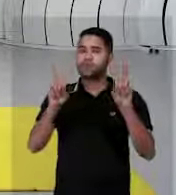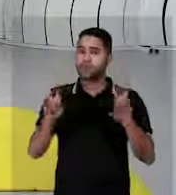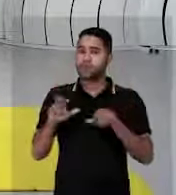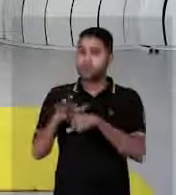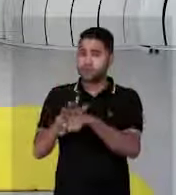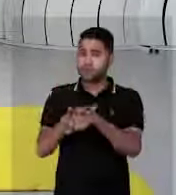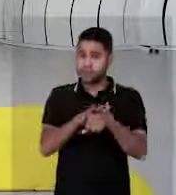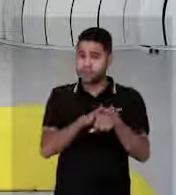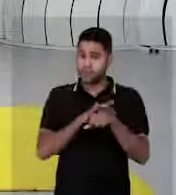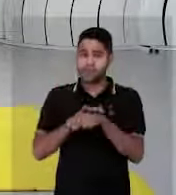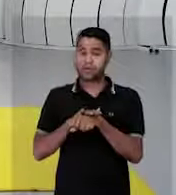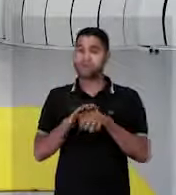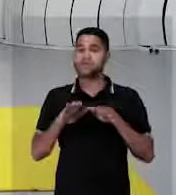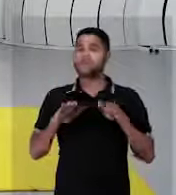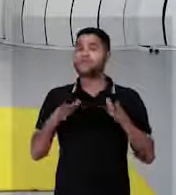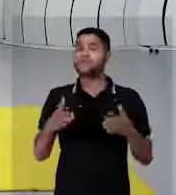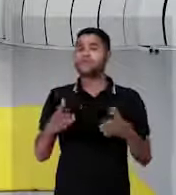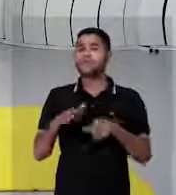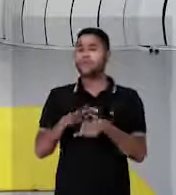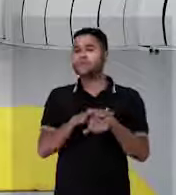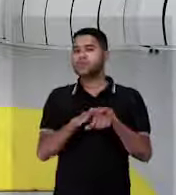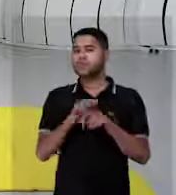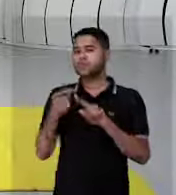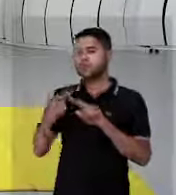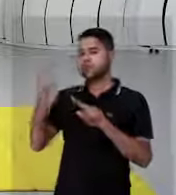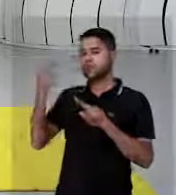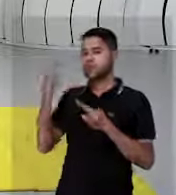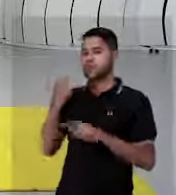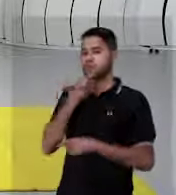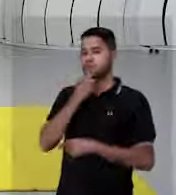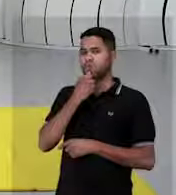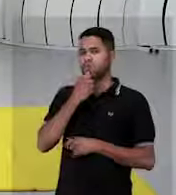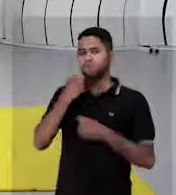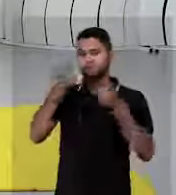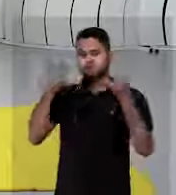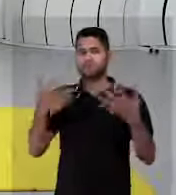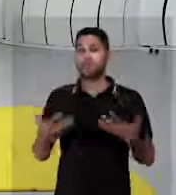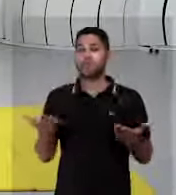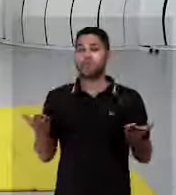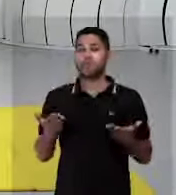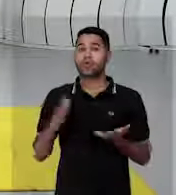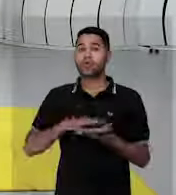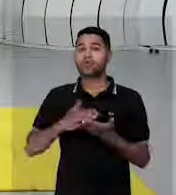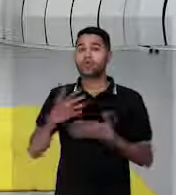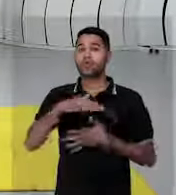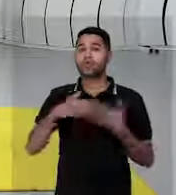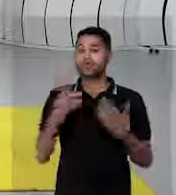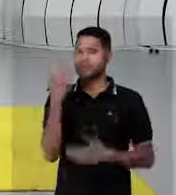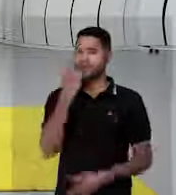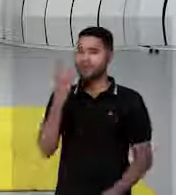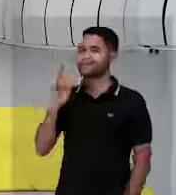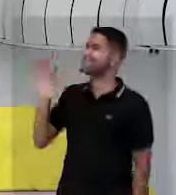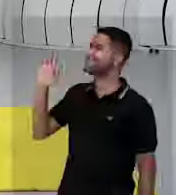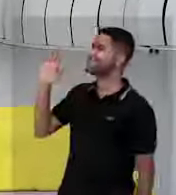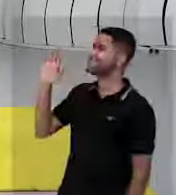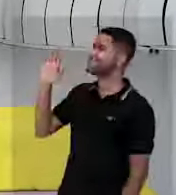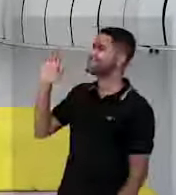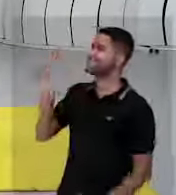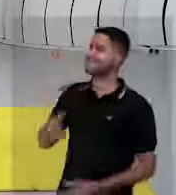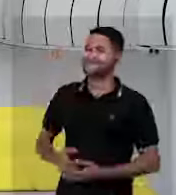doenças, trabalhando doenças que não foram abordadas na aula anterior. Quem está aqui comigo hoje é o Daniel. Oi,